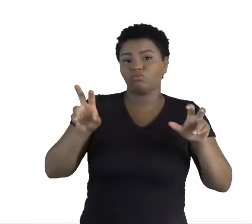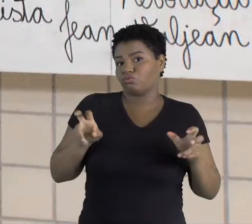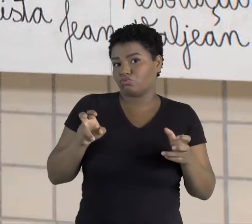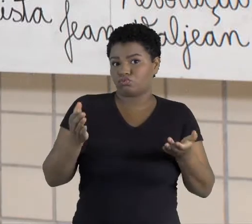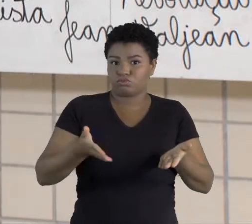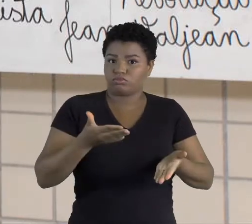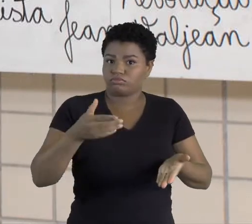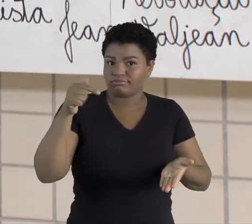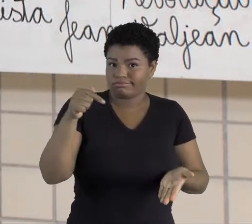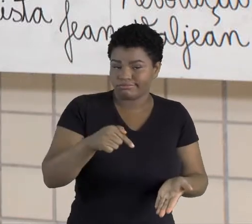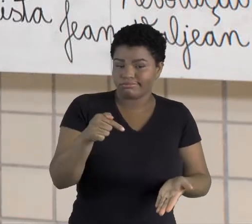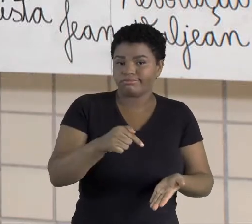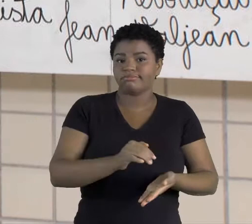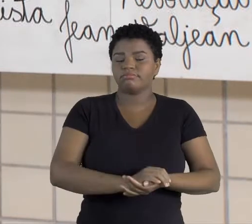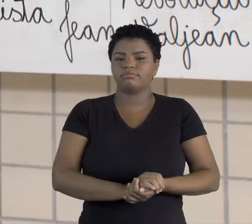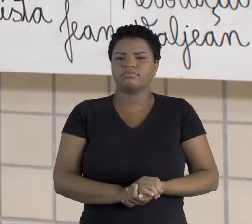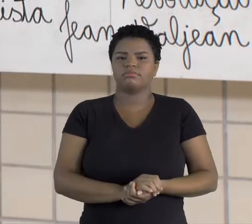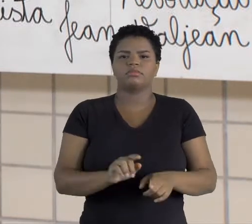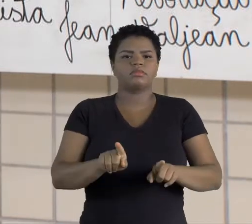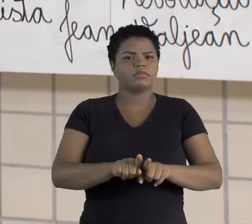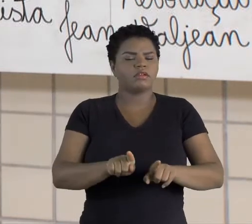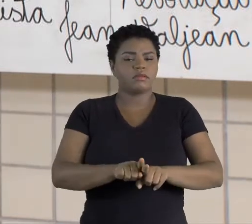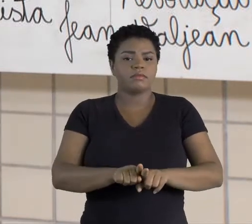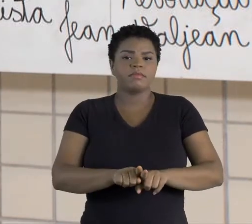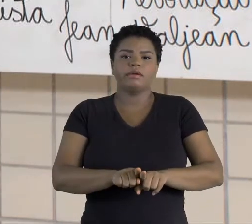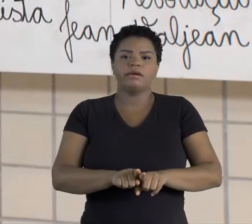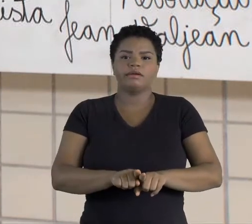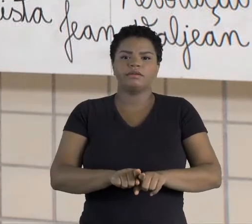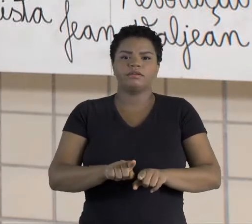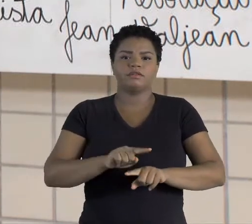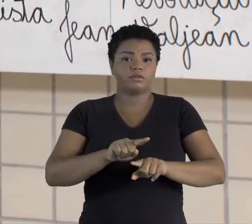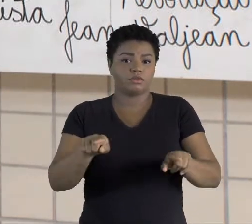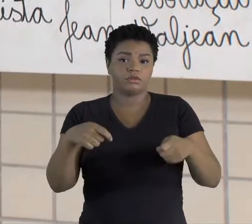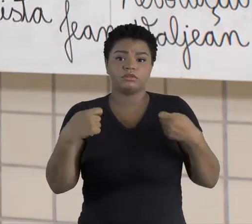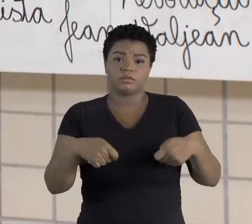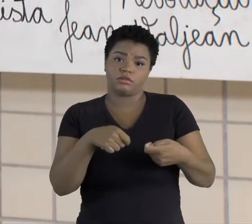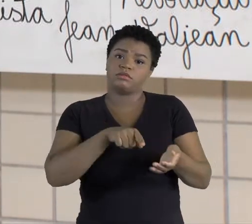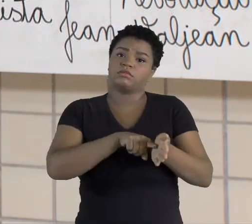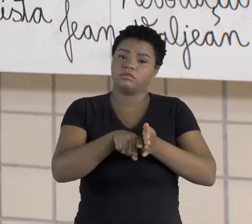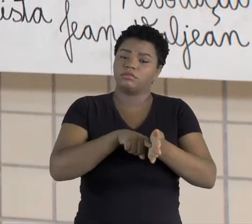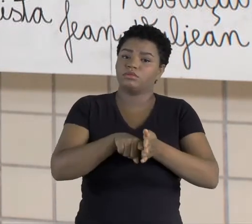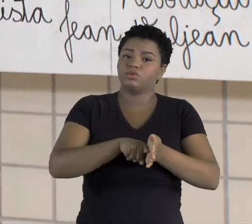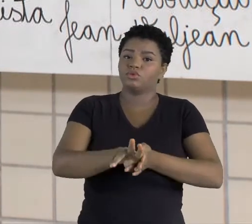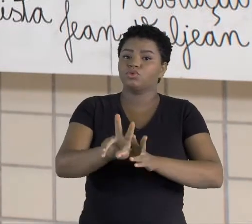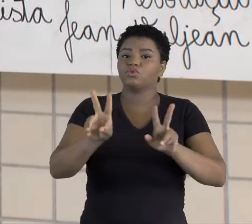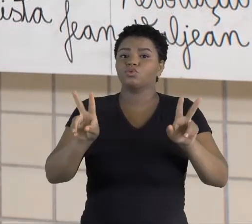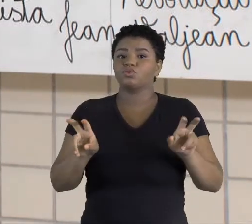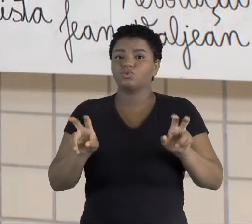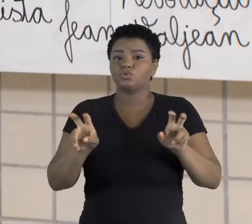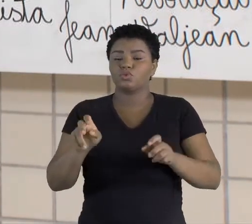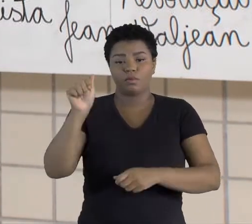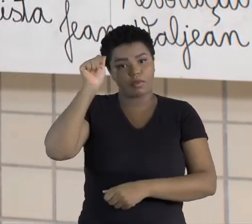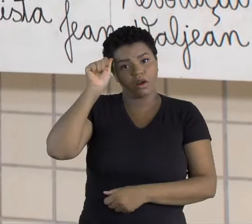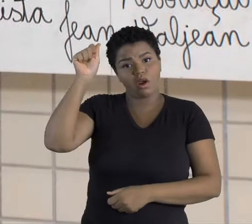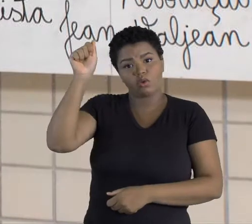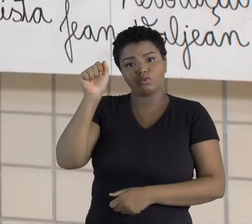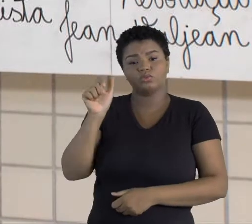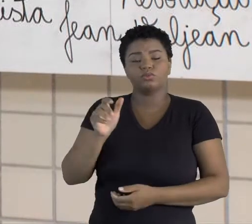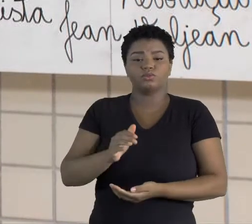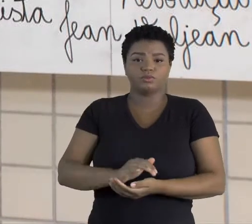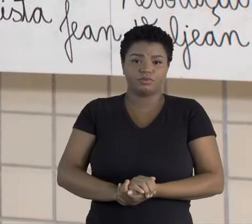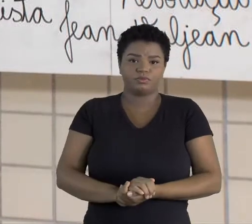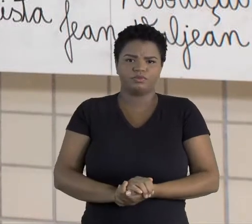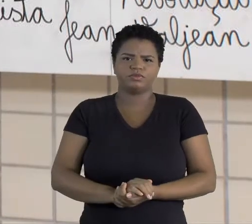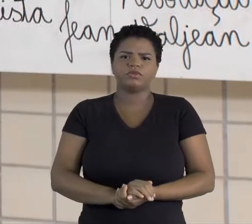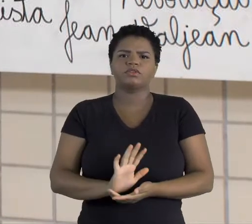fala. E ficou dito que vocês iam ter que fazer uma pesquisa sobre o autor, né? Eu até